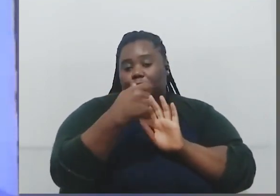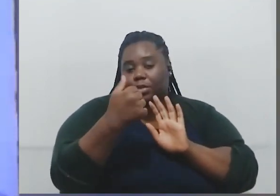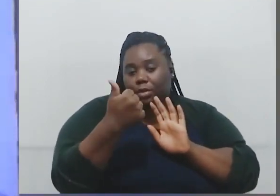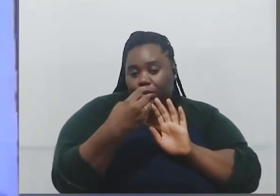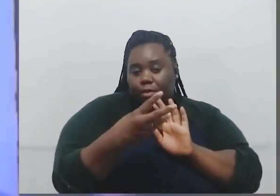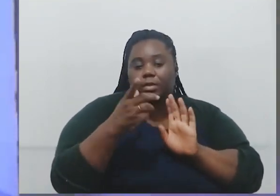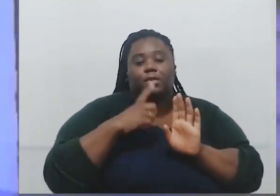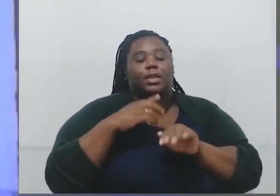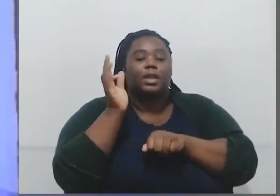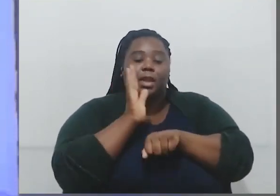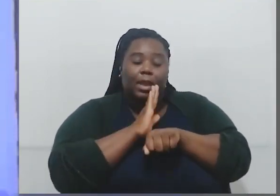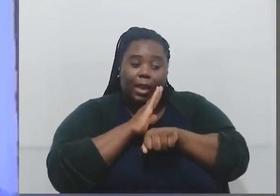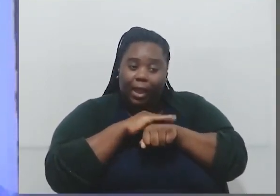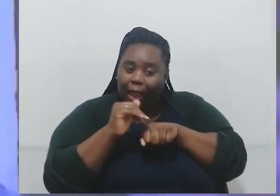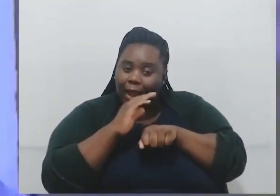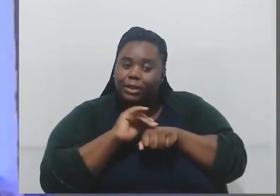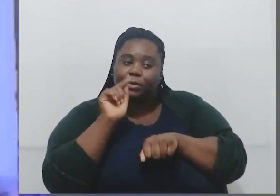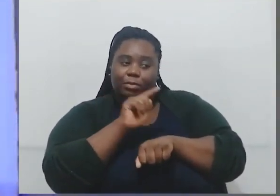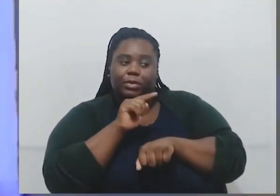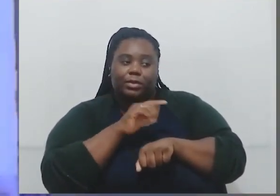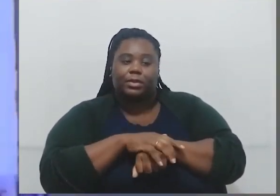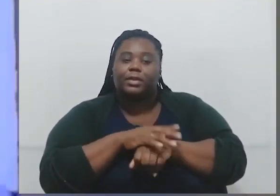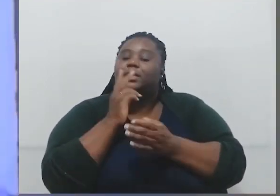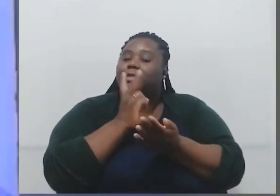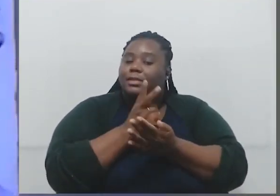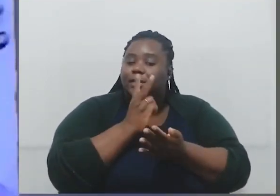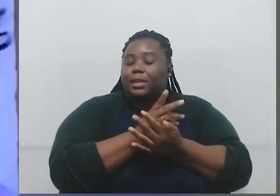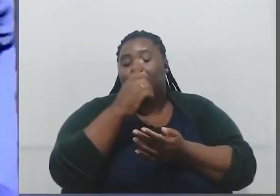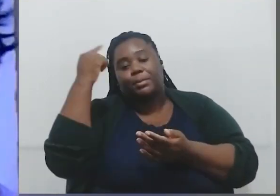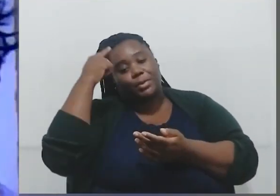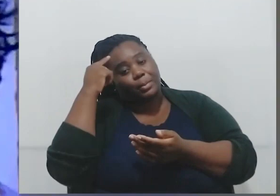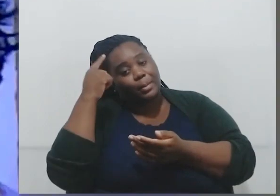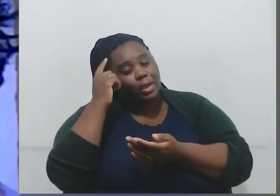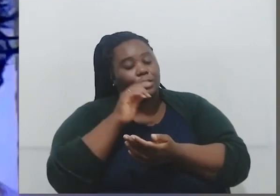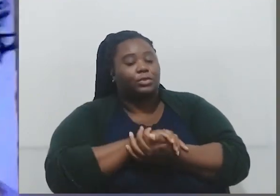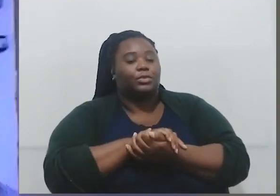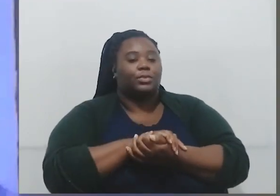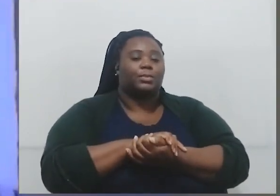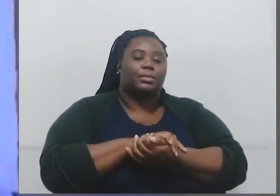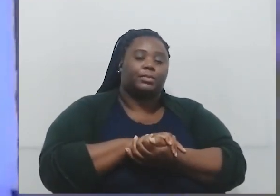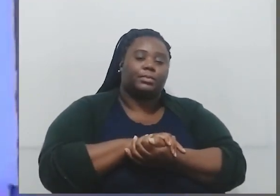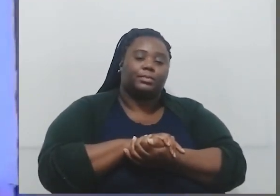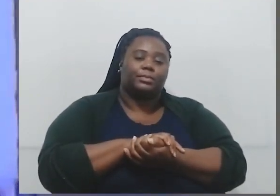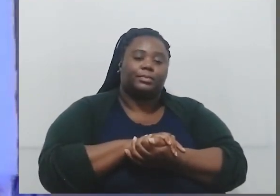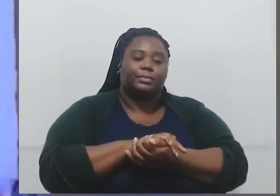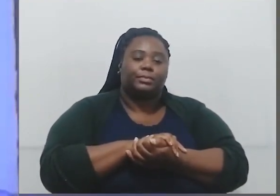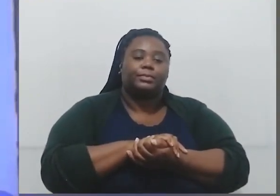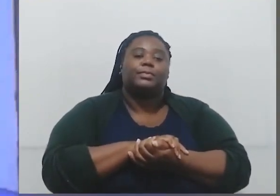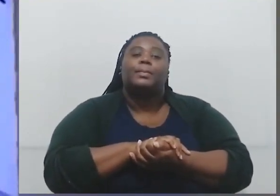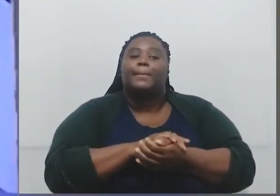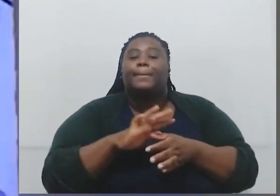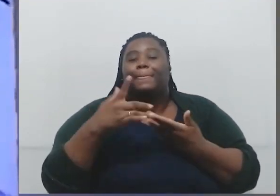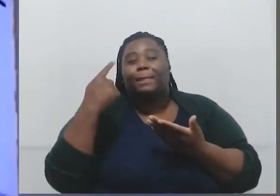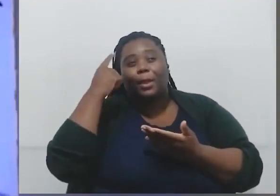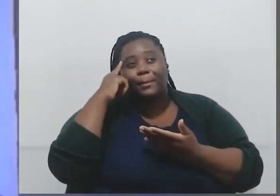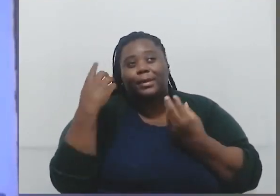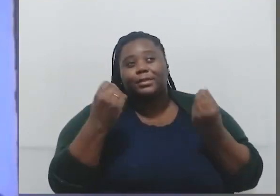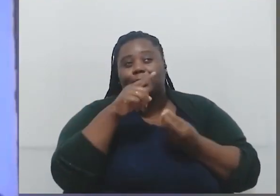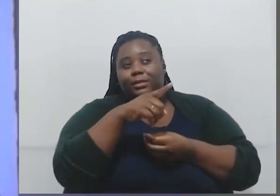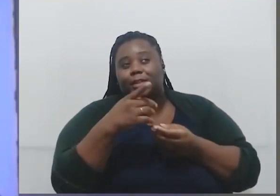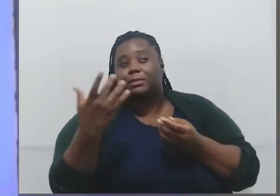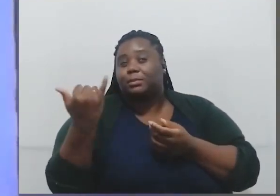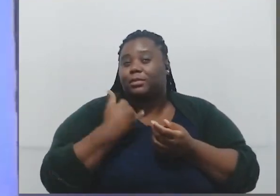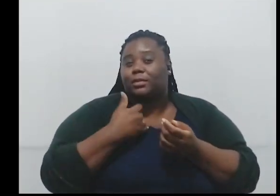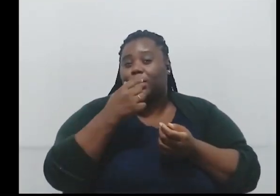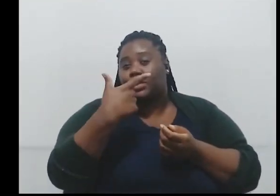muito carinho e sempre penso a partir de considerações que ele me fez em